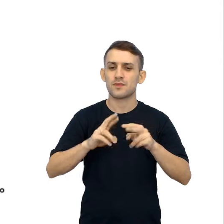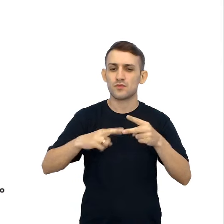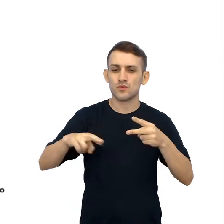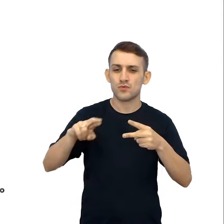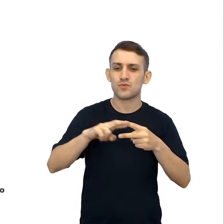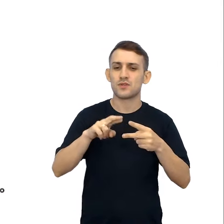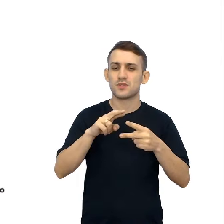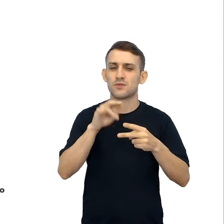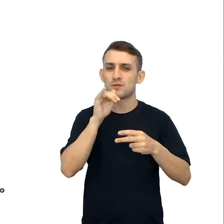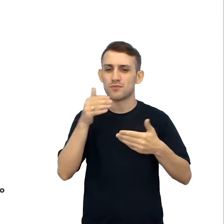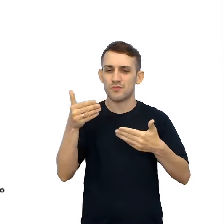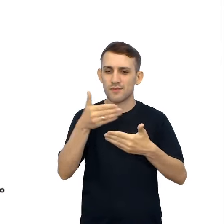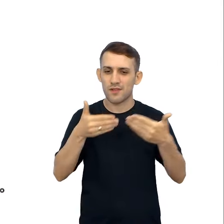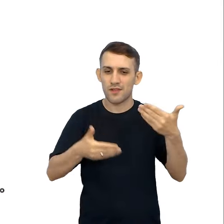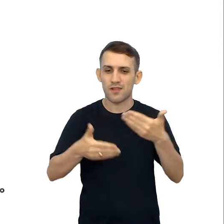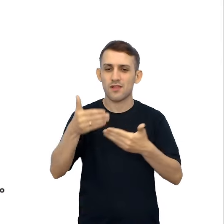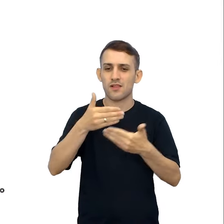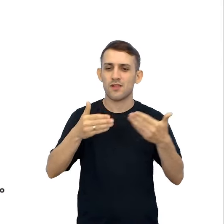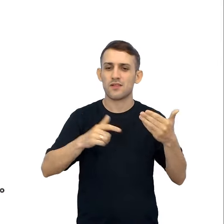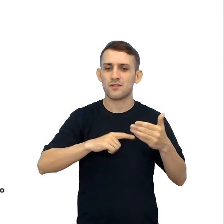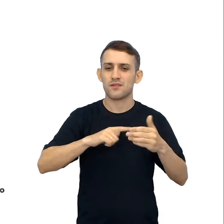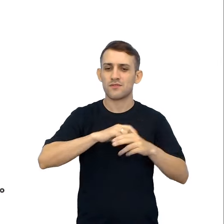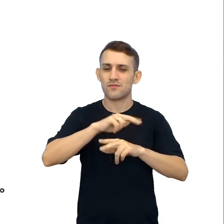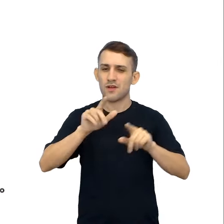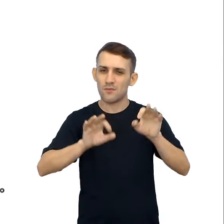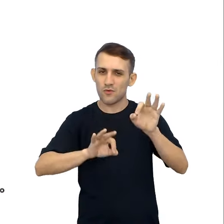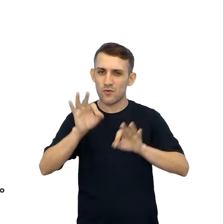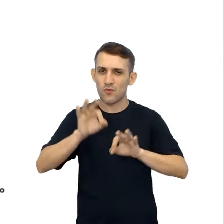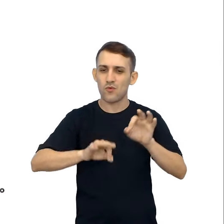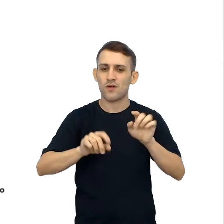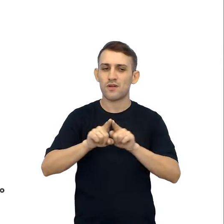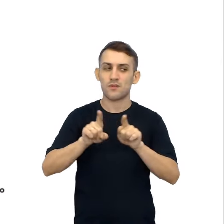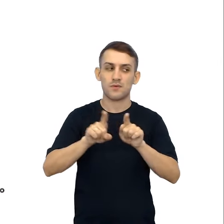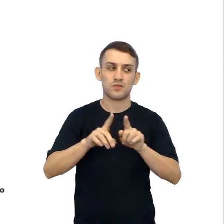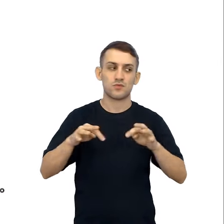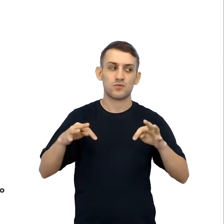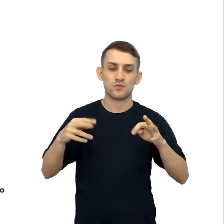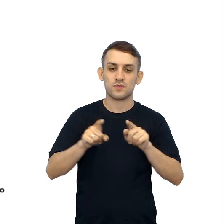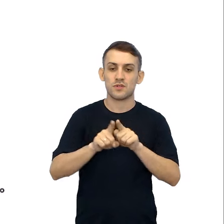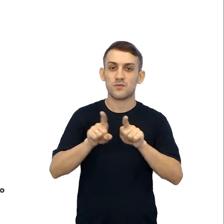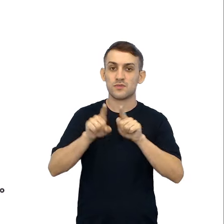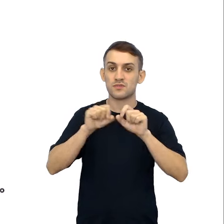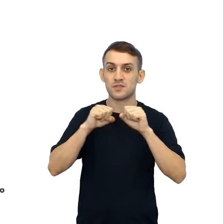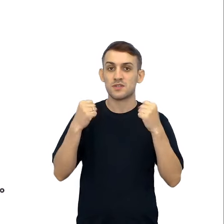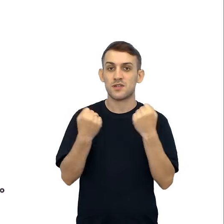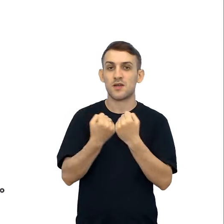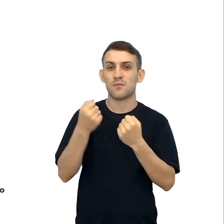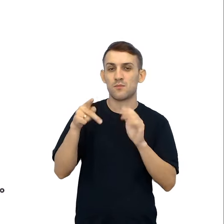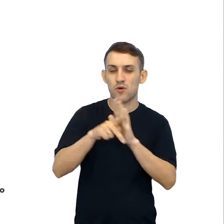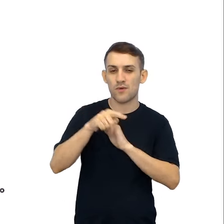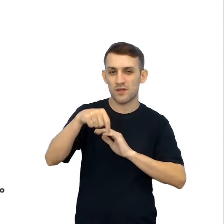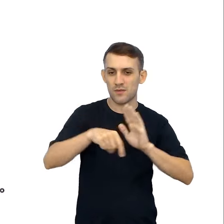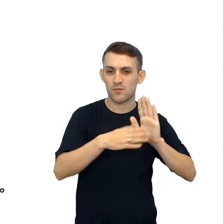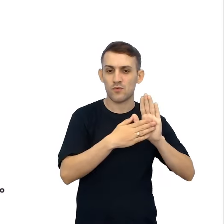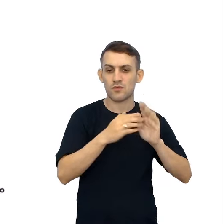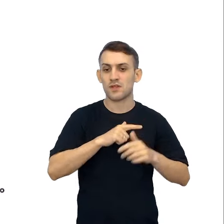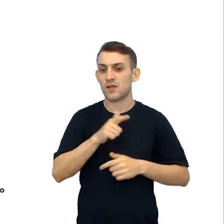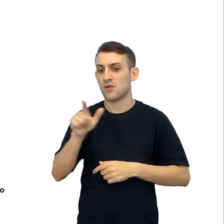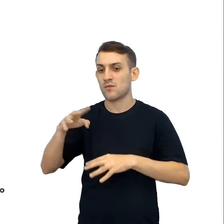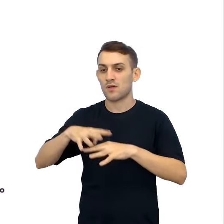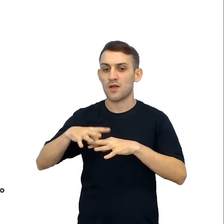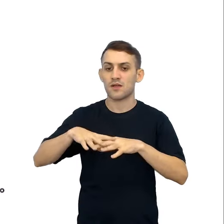como slides, layouts personalizados, gravação, ou então um seminário, como é a nossa proposta. A matemática,